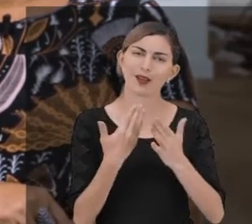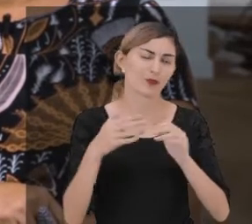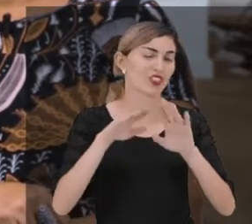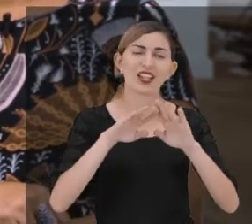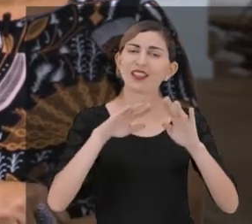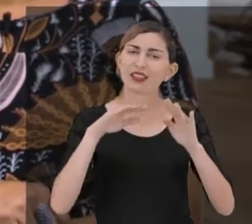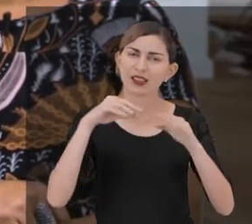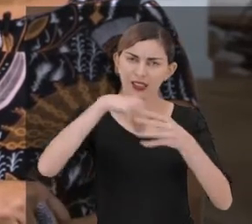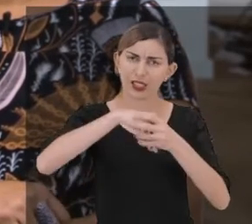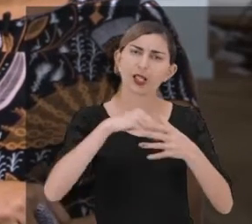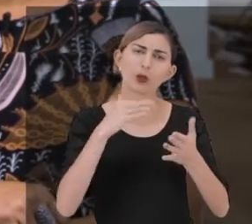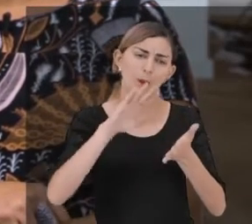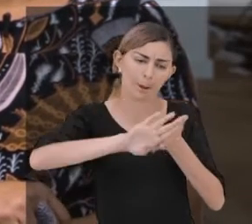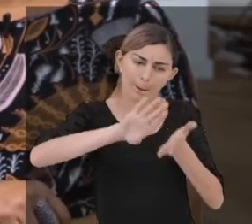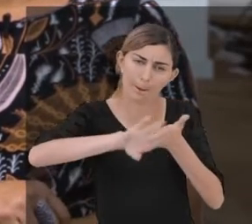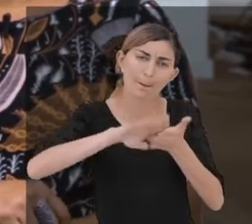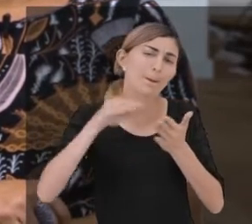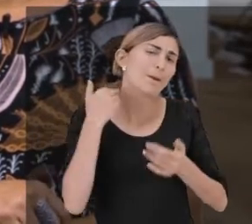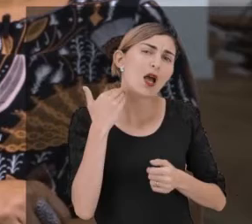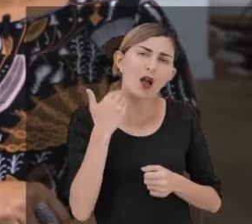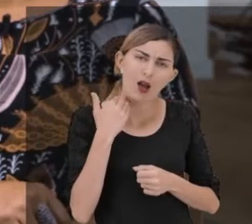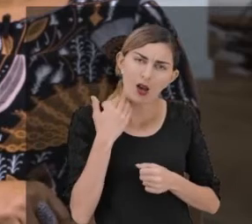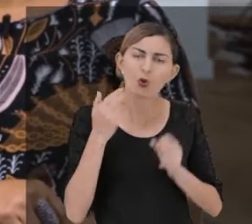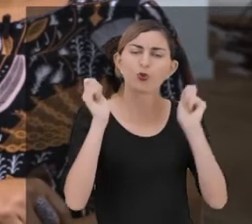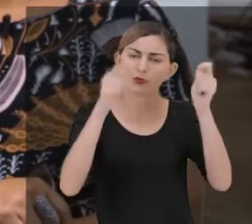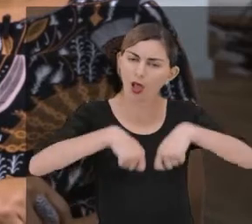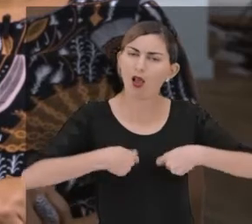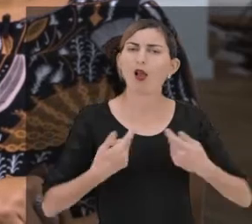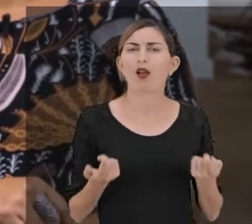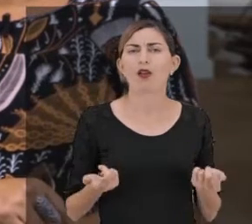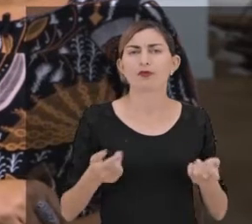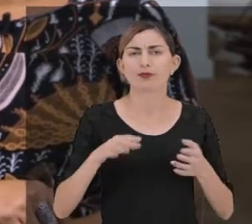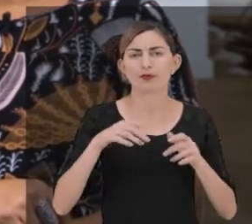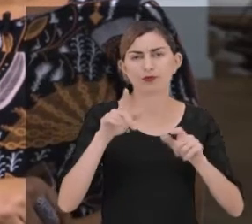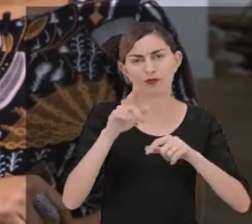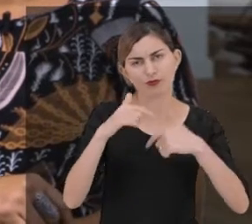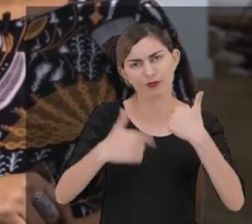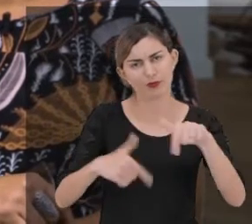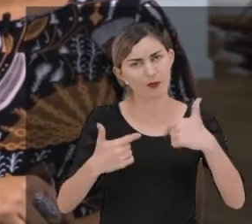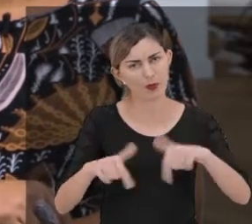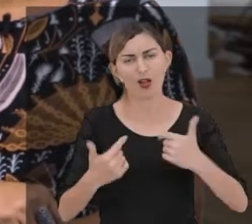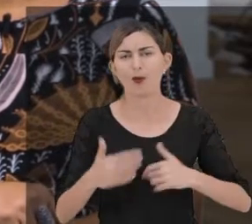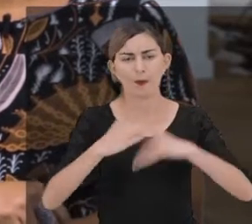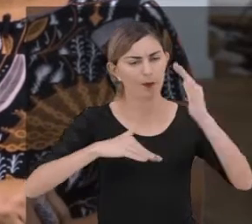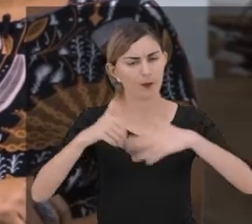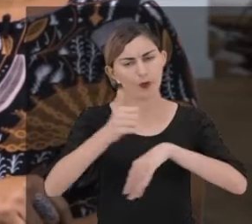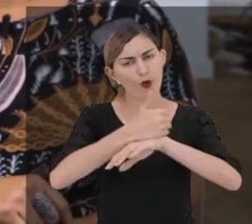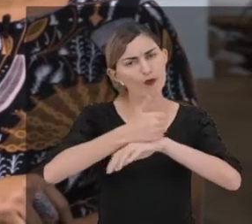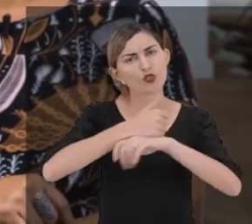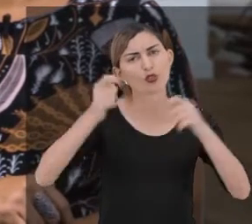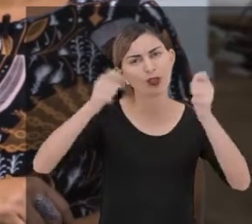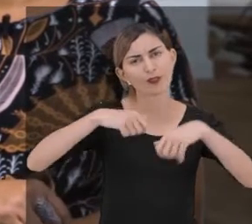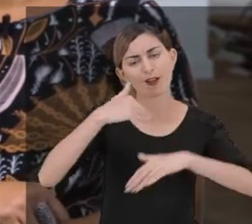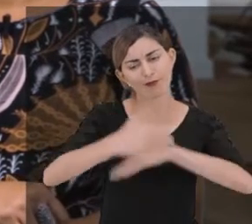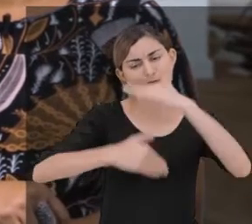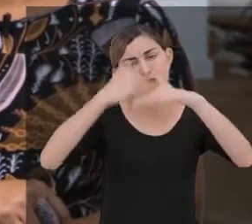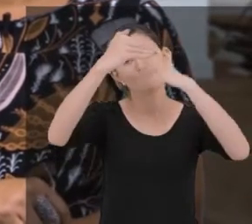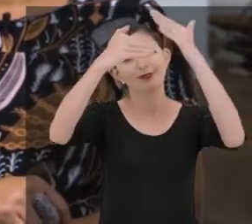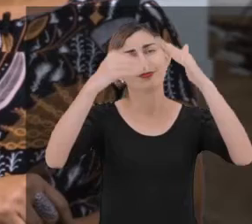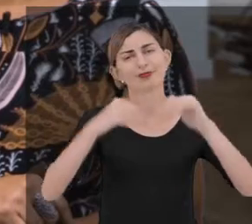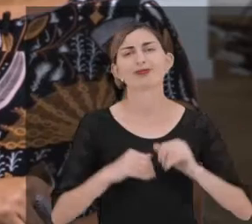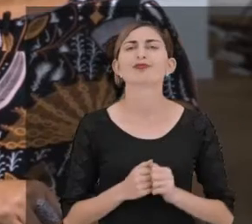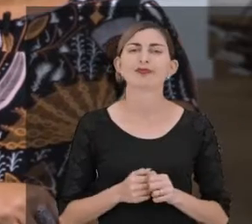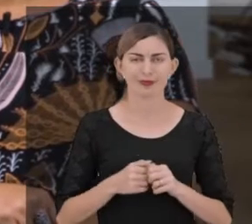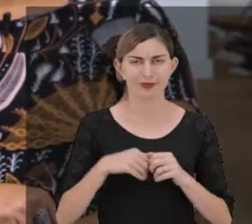principal diferença, é você dar realmente ao ser humano, ao profissional, condições para que ele possa crescer e